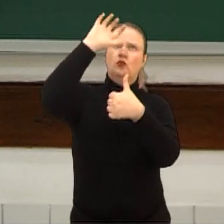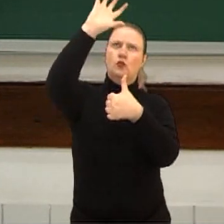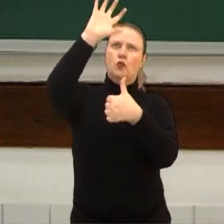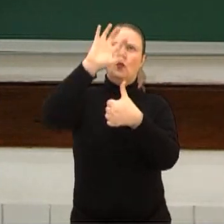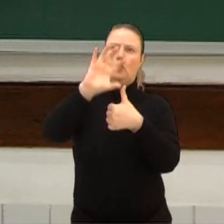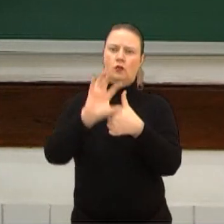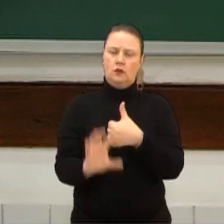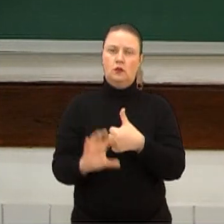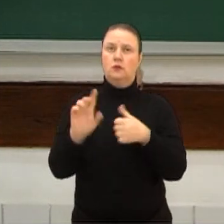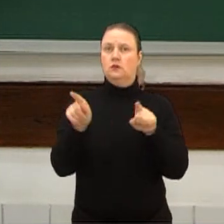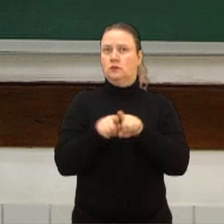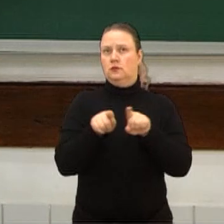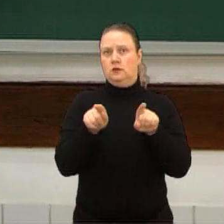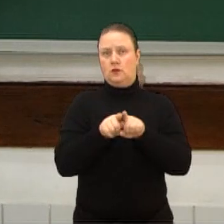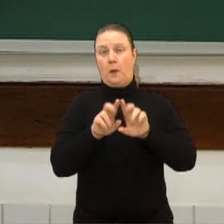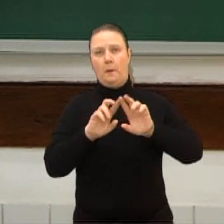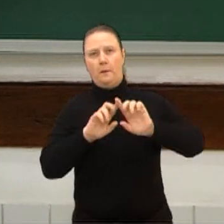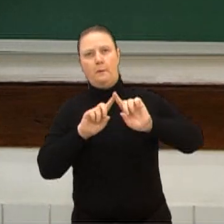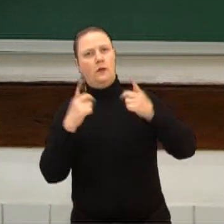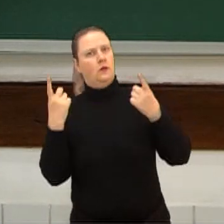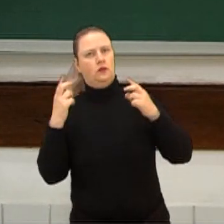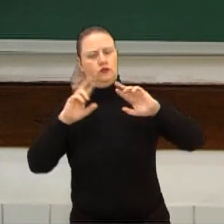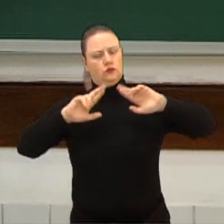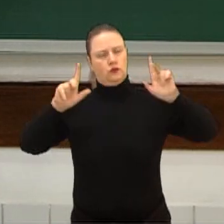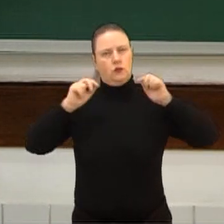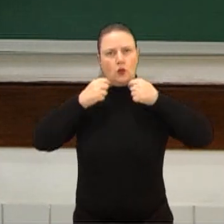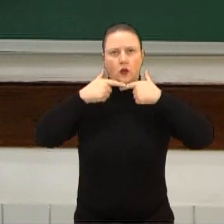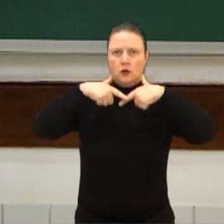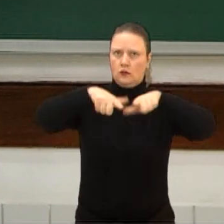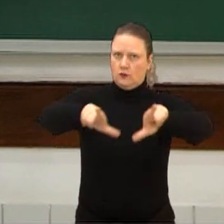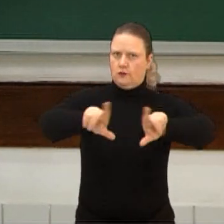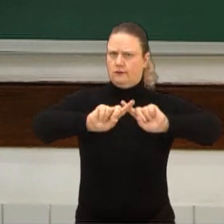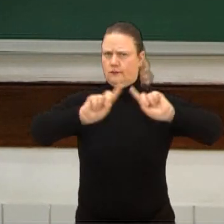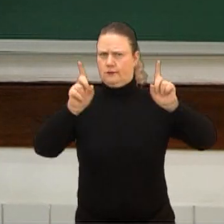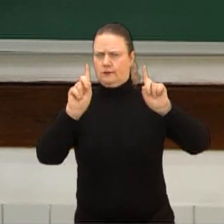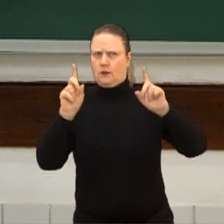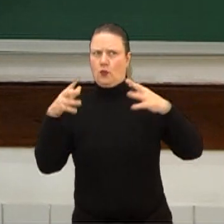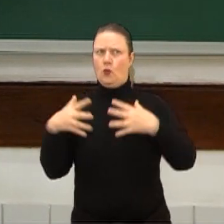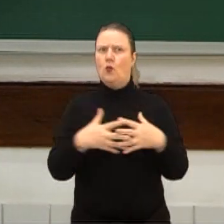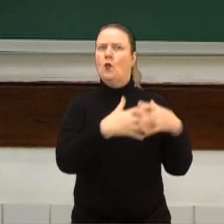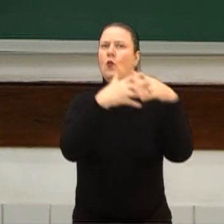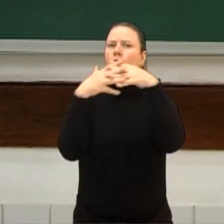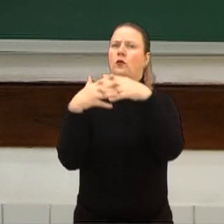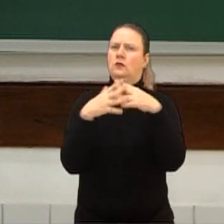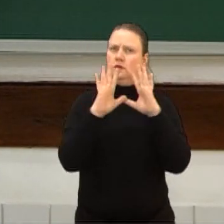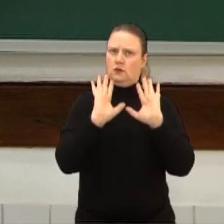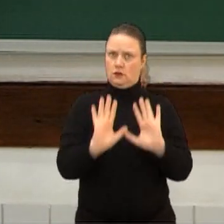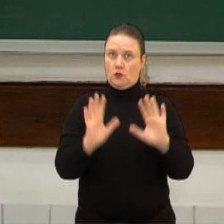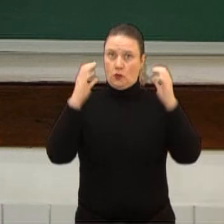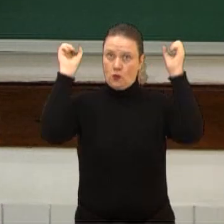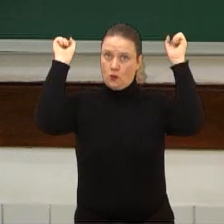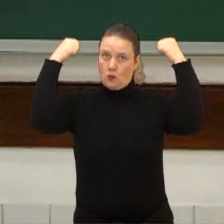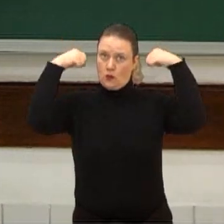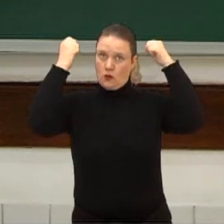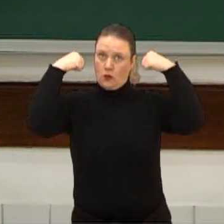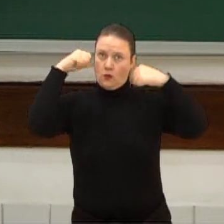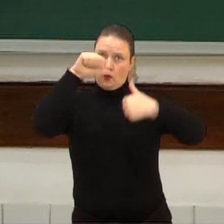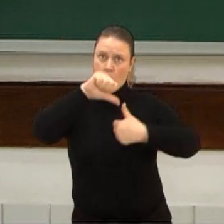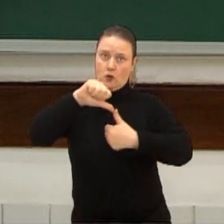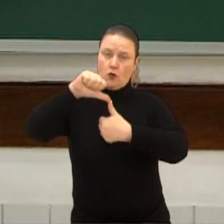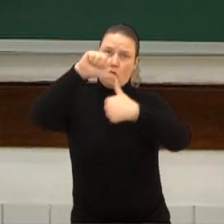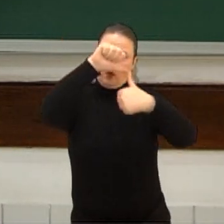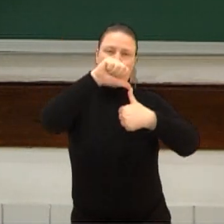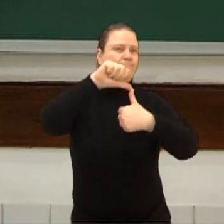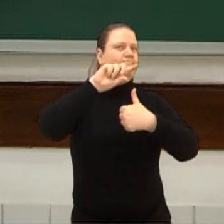aspecto linguístico, que algumas vezes existe essa confusãozinha, que algumas pessoas dizem que o México está na América Central, e não é. O